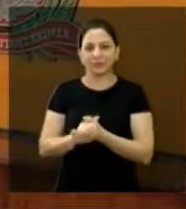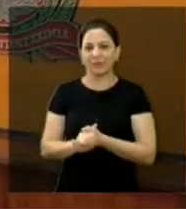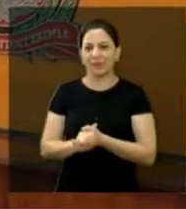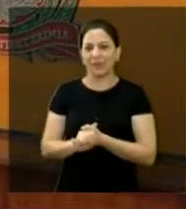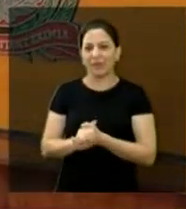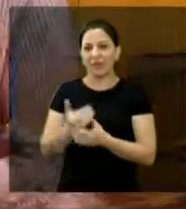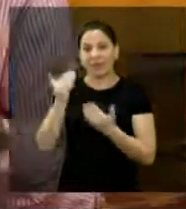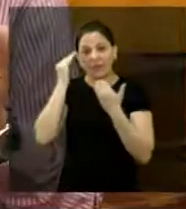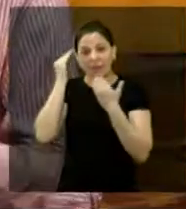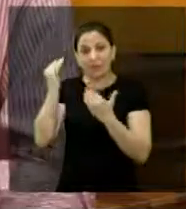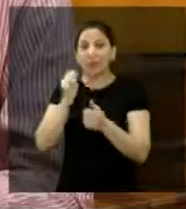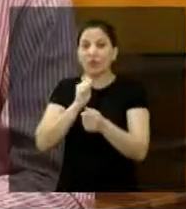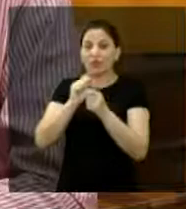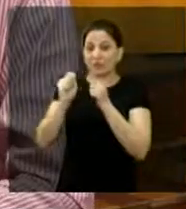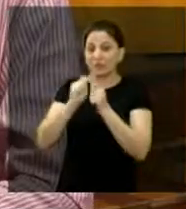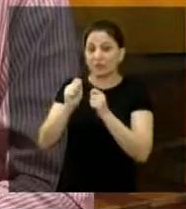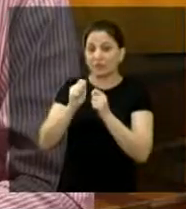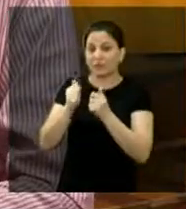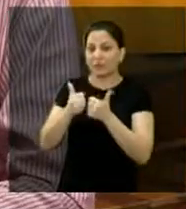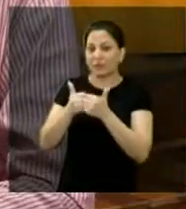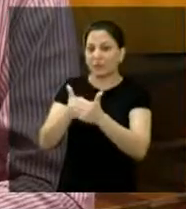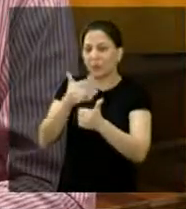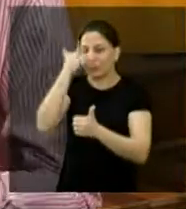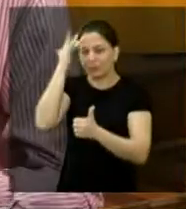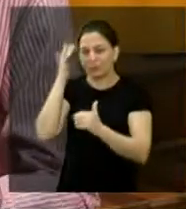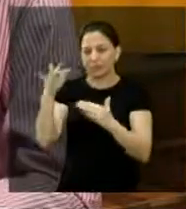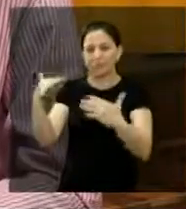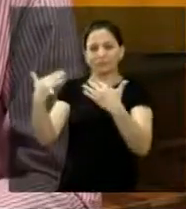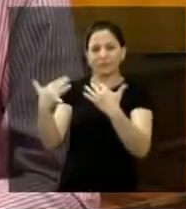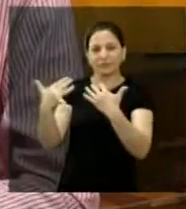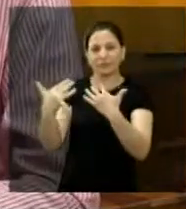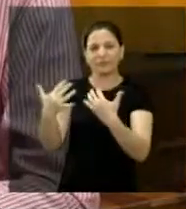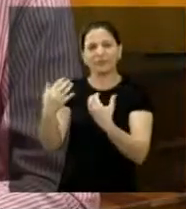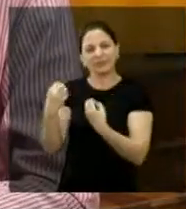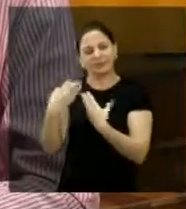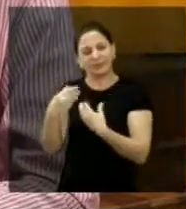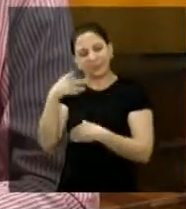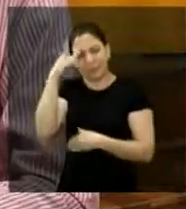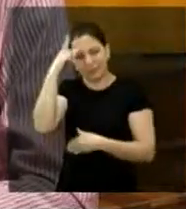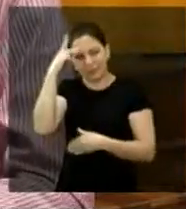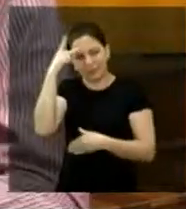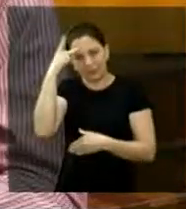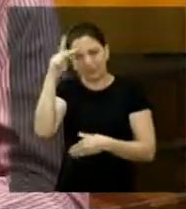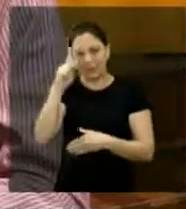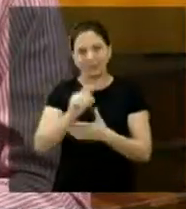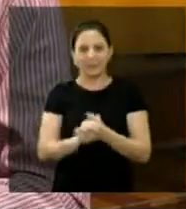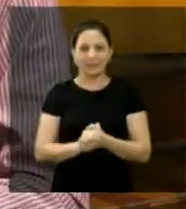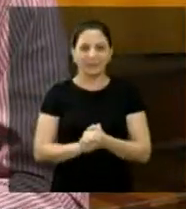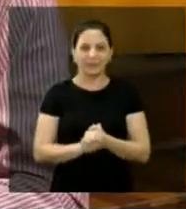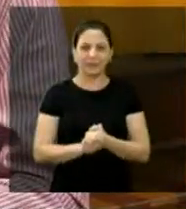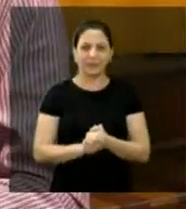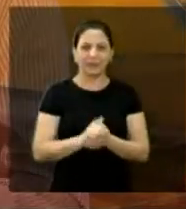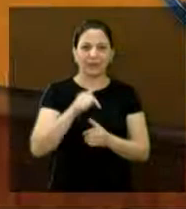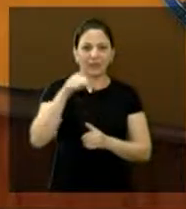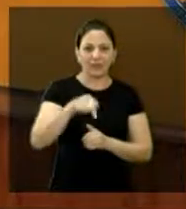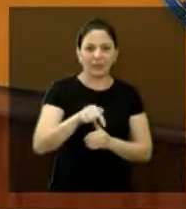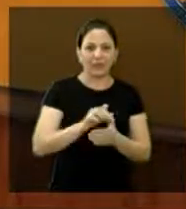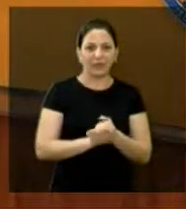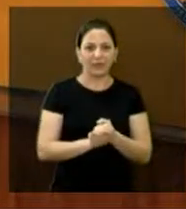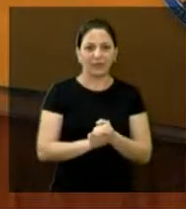companhia, a entrevista, agradeço aos telespectadores e foi uma honra para mim. Mas nós vamos voltar aqui pela TV